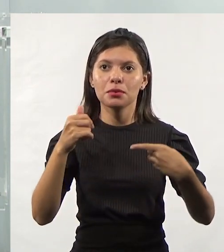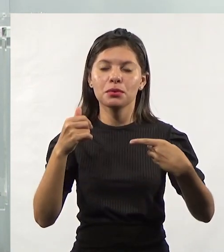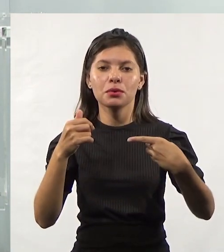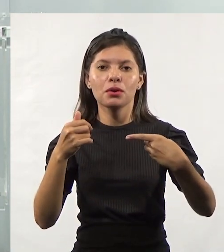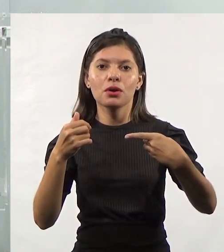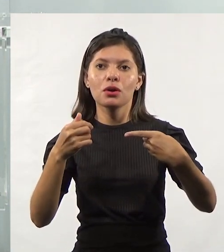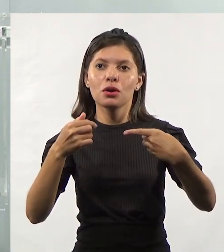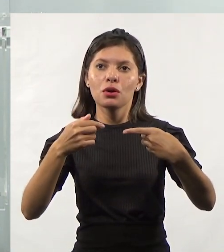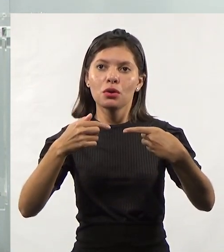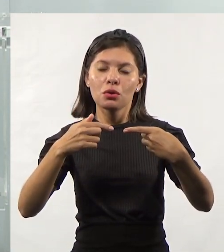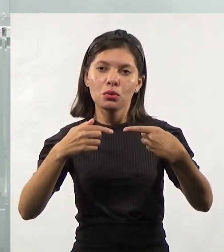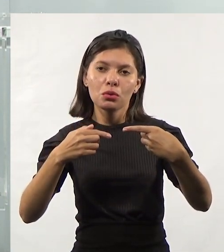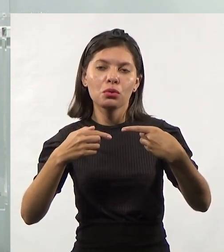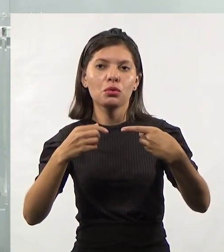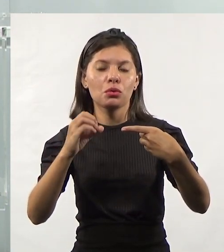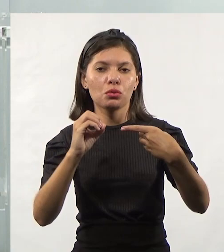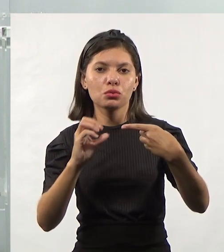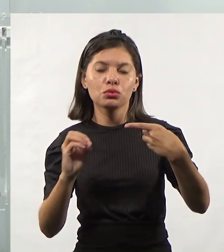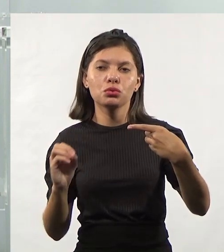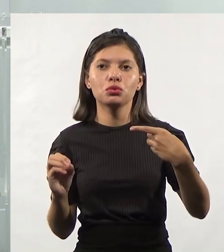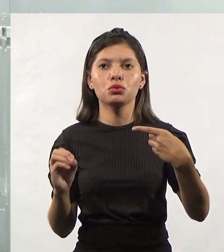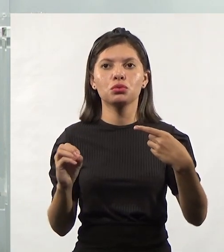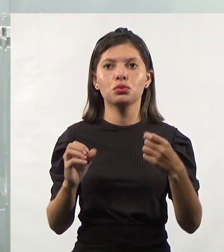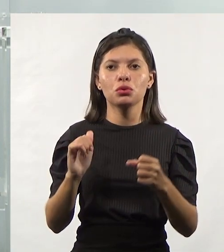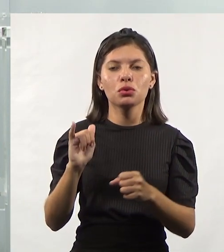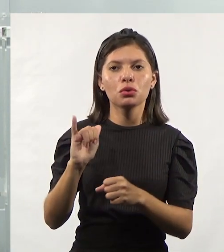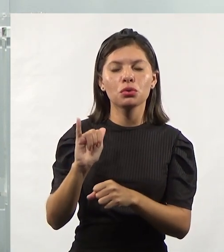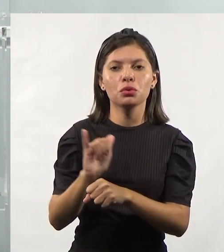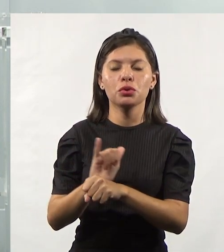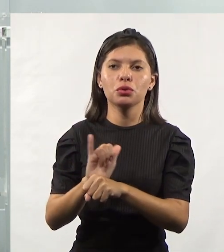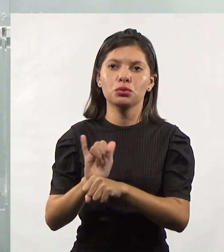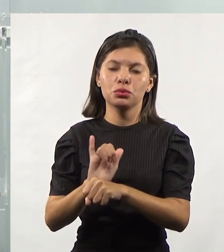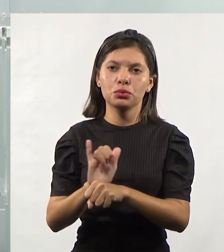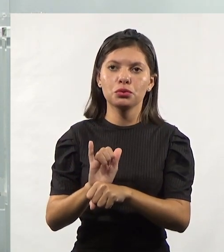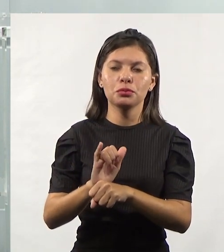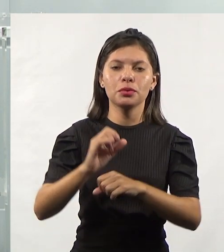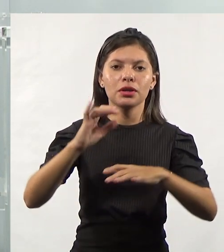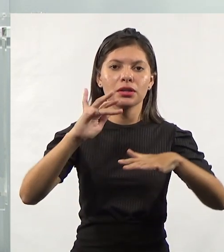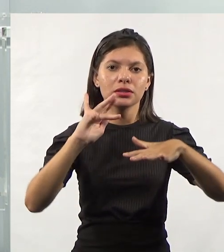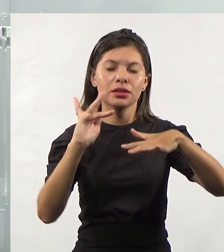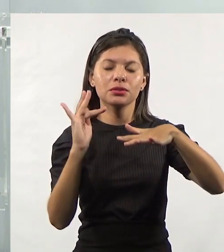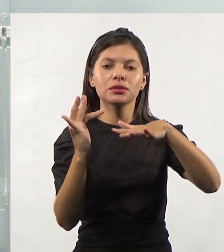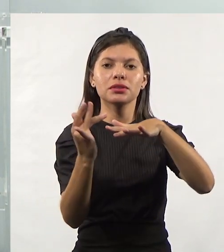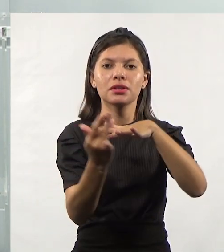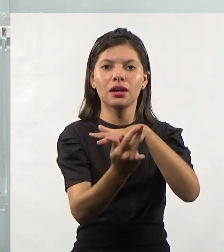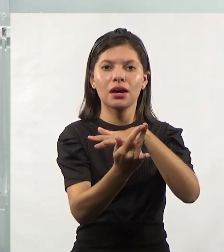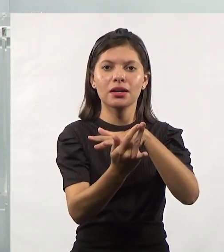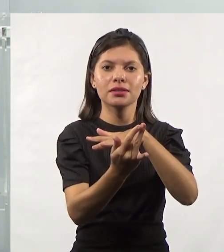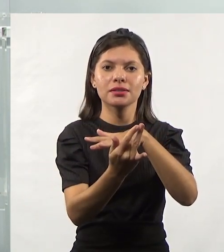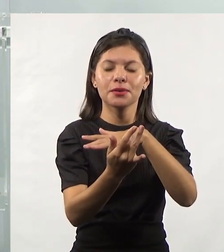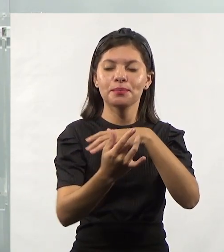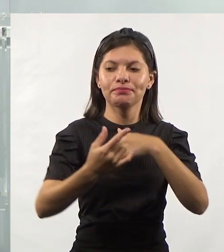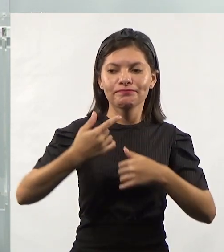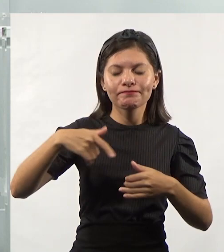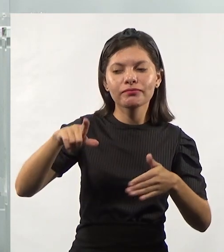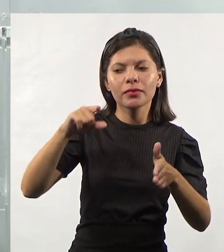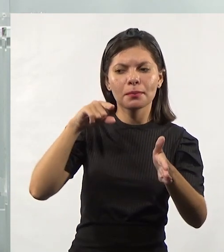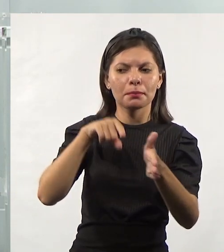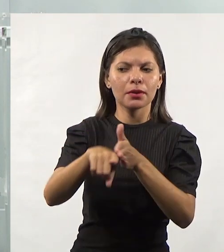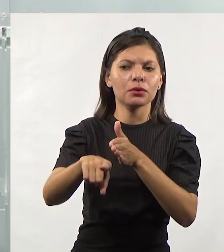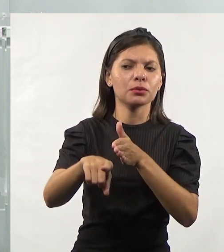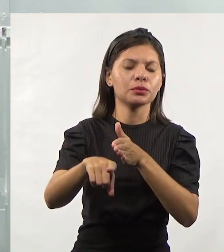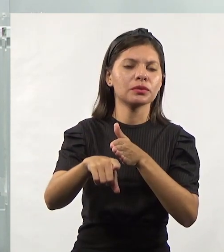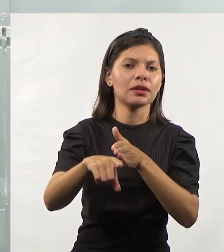exemplo, o Google, o YouTube, as redes sociais de uma forma geral, né? Então a gente vai e pergunta.